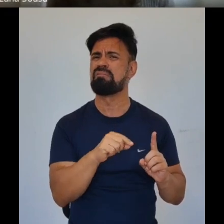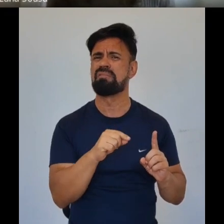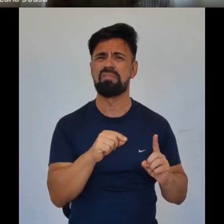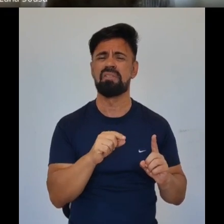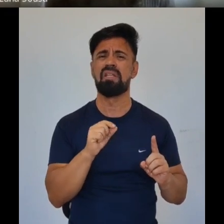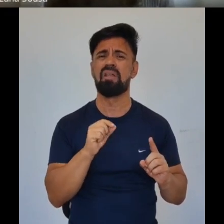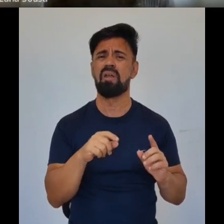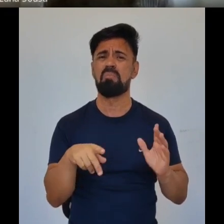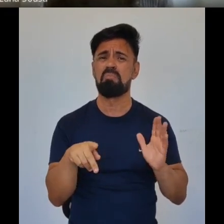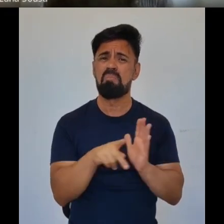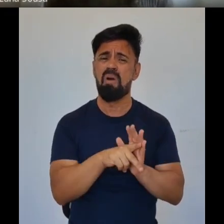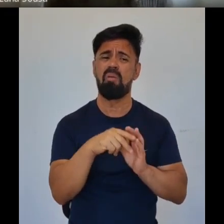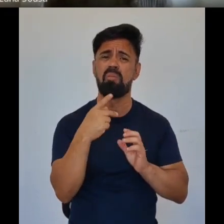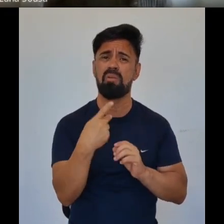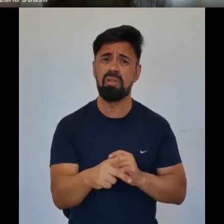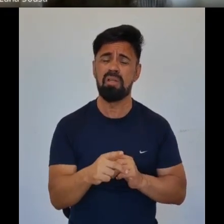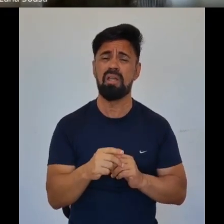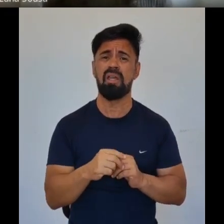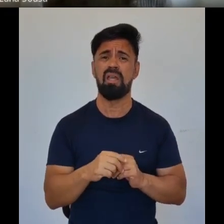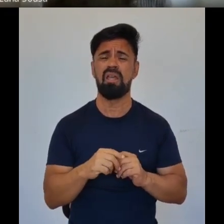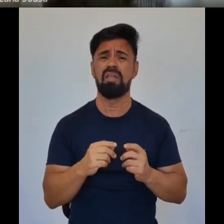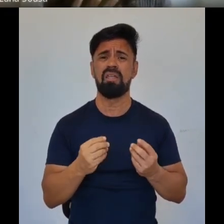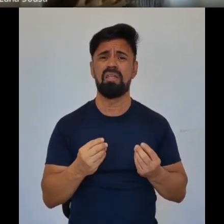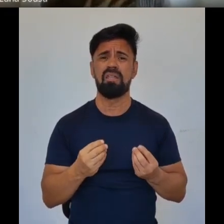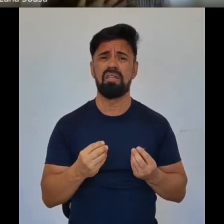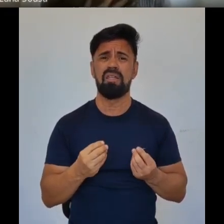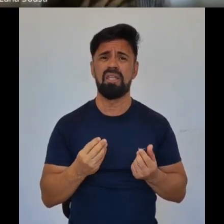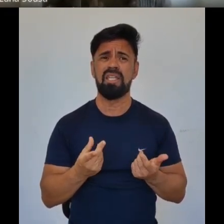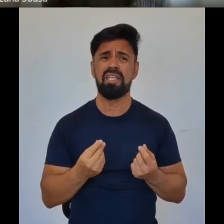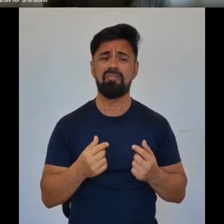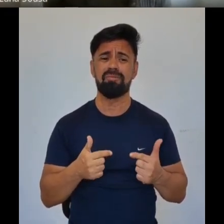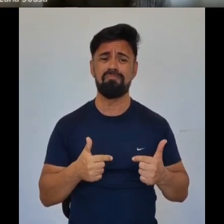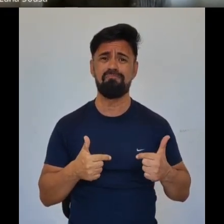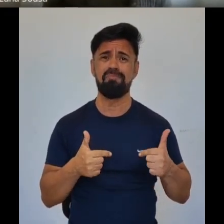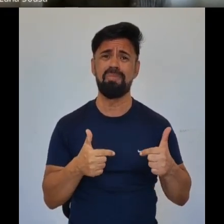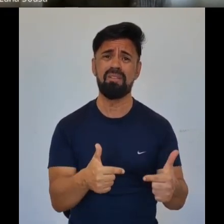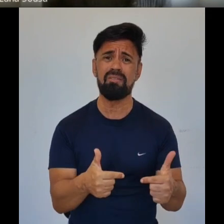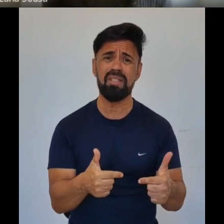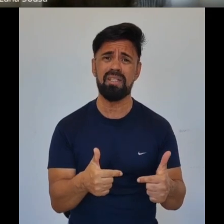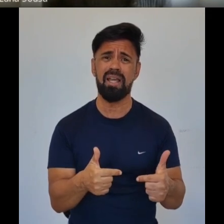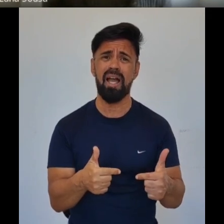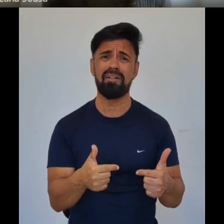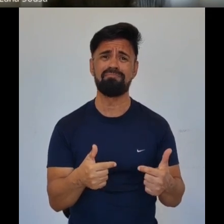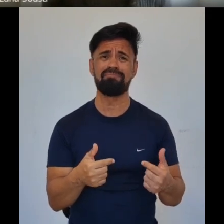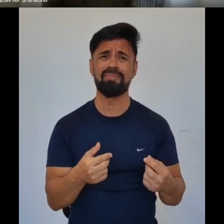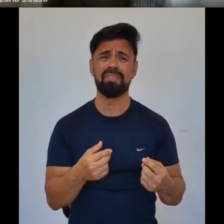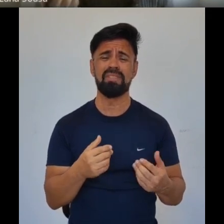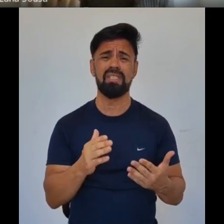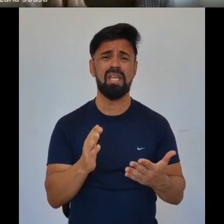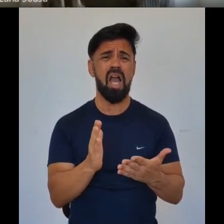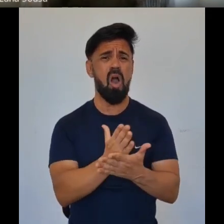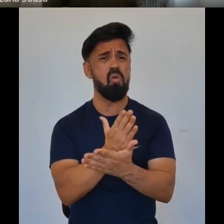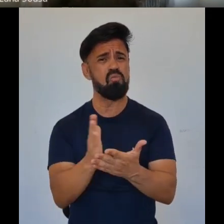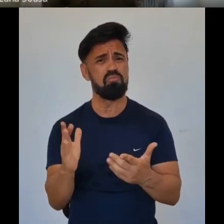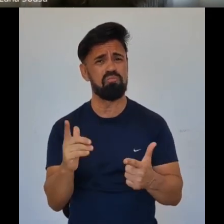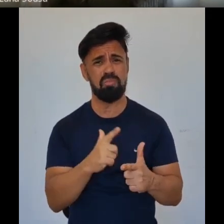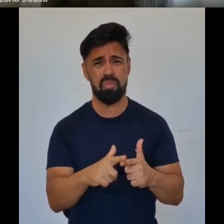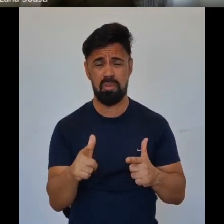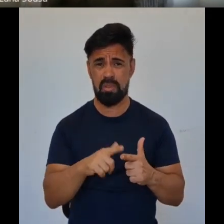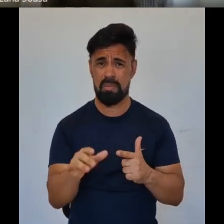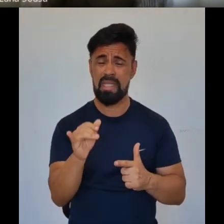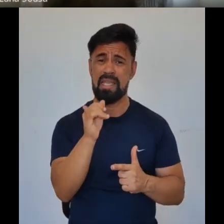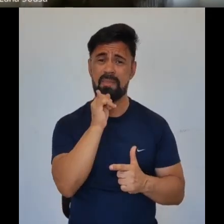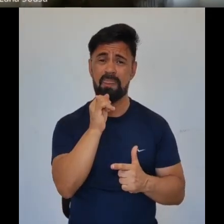Agora, vulnerabilidade está relacionado à sua capacidade de